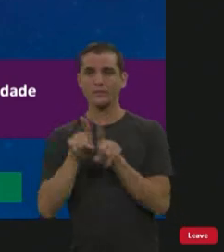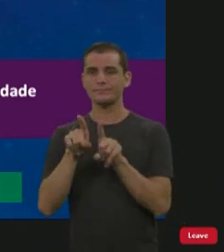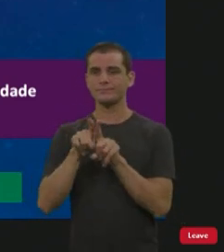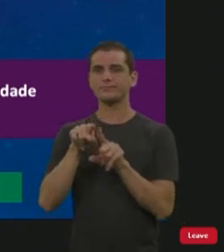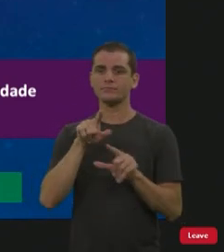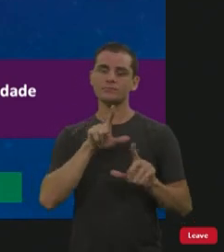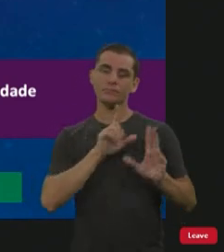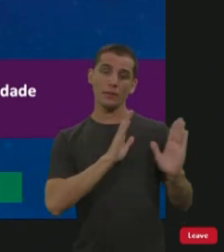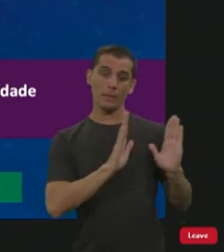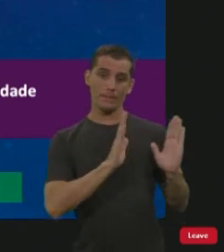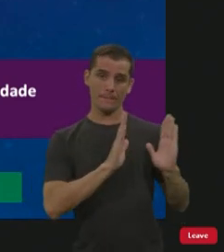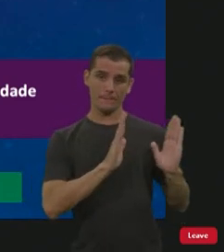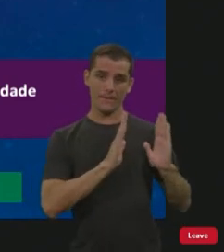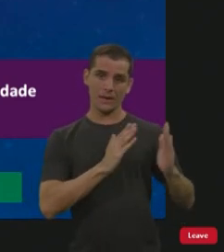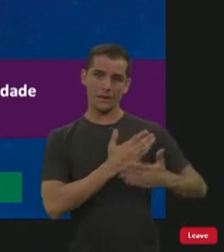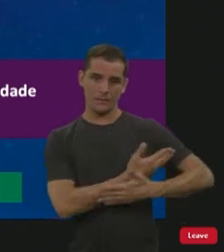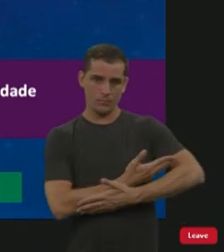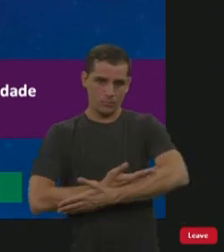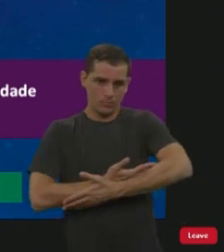neonatal, tá?